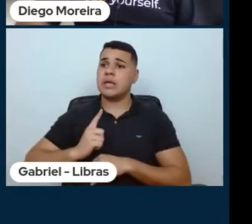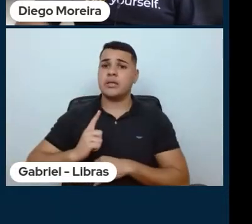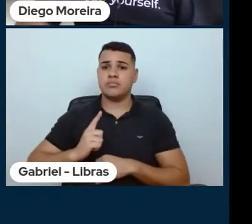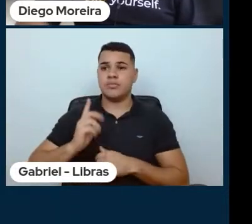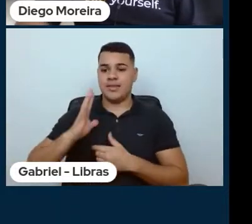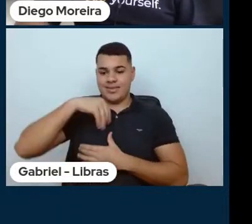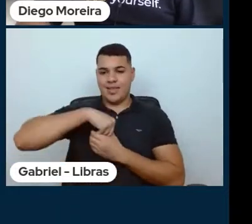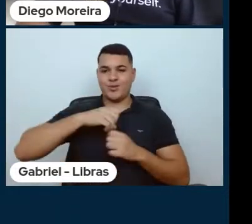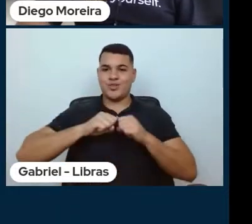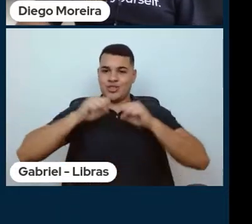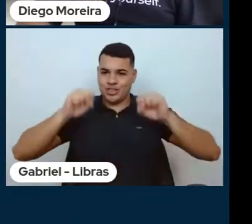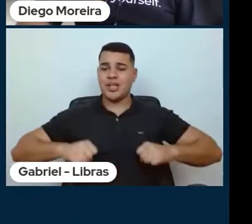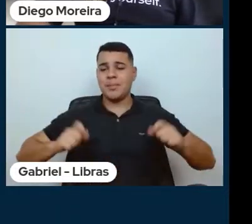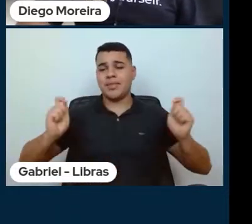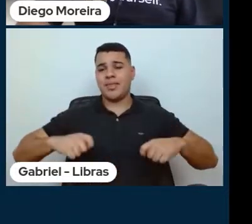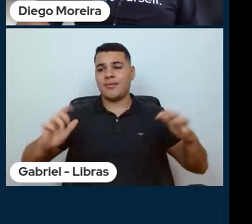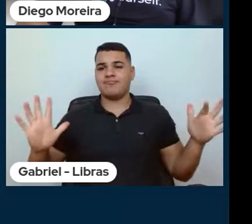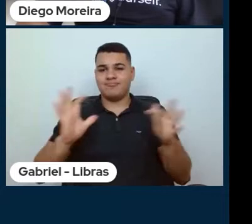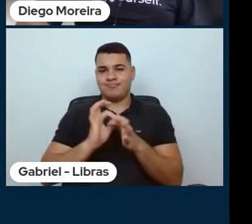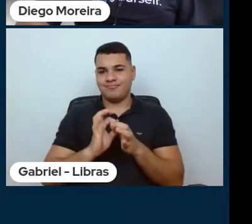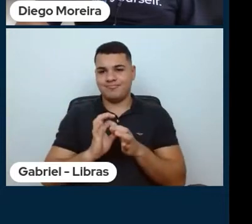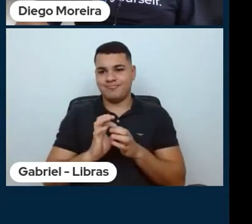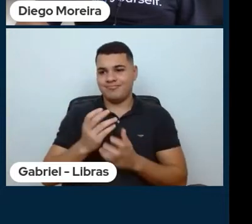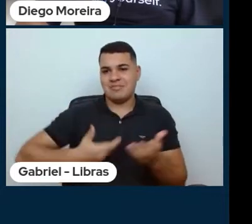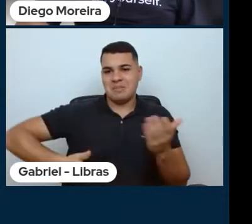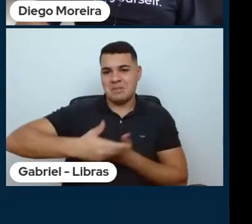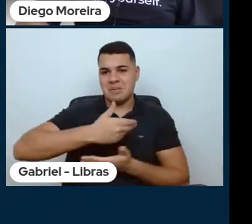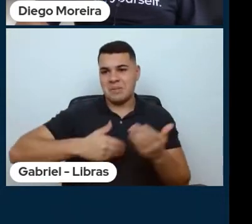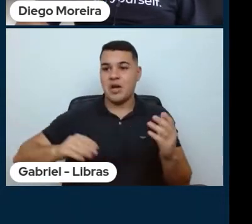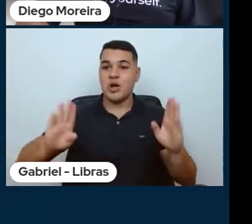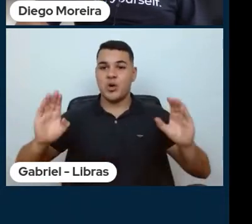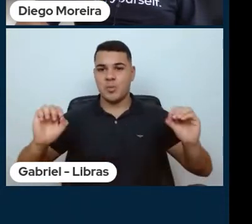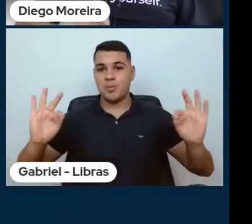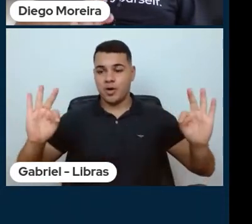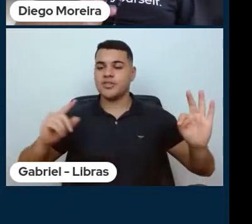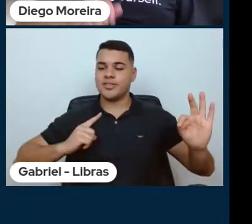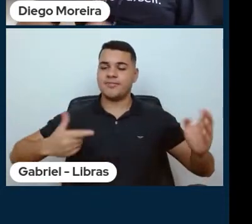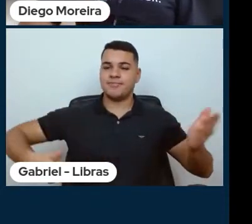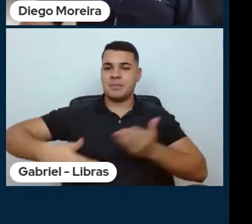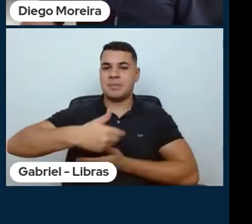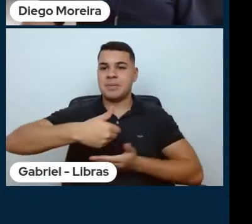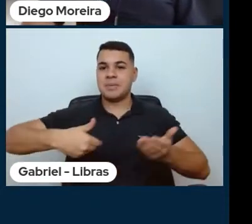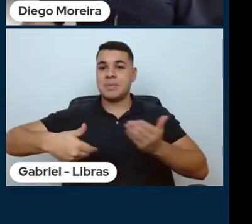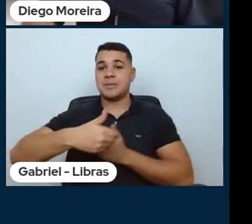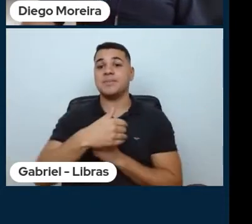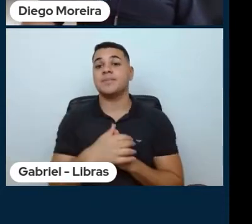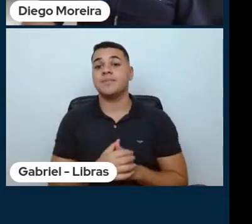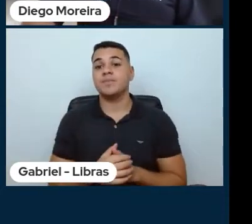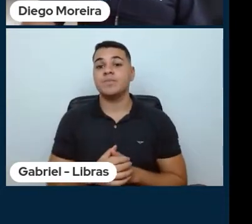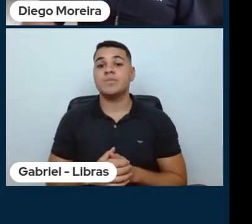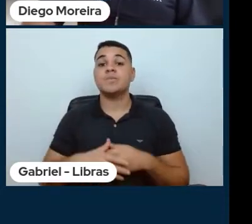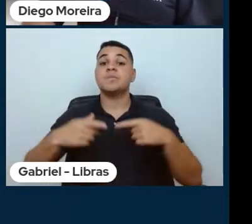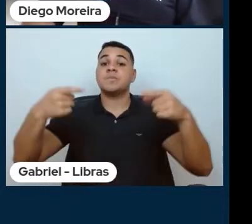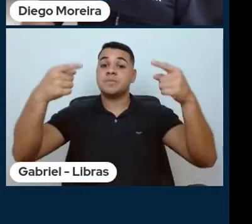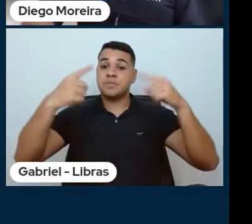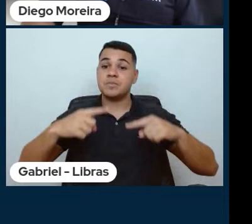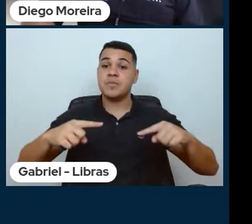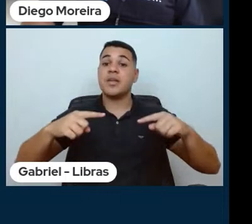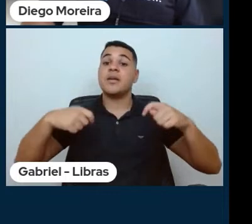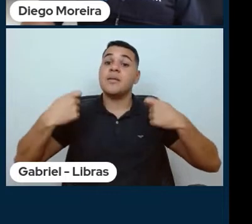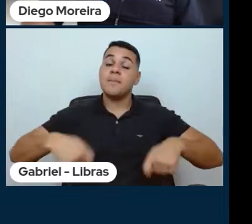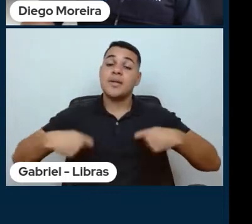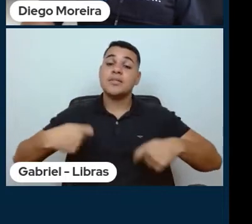nessa arquitetura. Porém, em um determinado momento dessa nossa solução, precisamos criar um autoatendimento que fosse